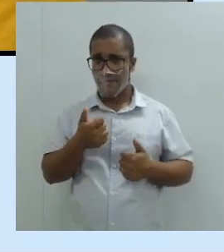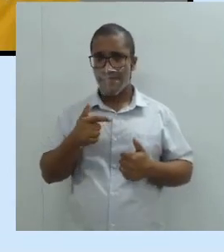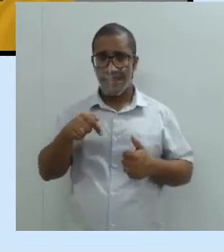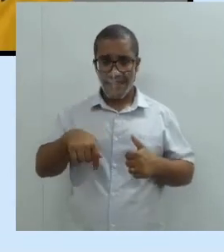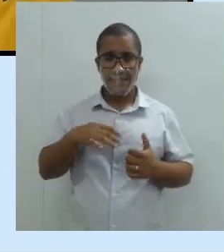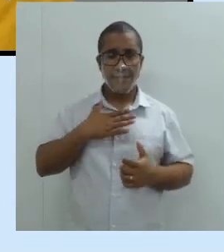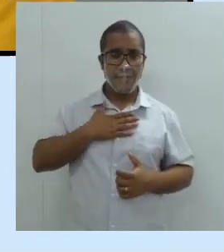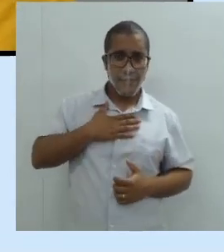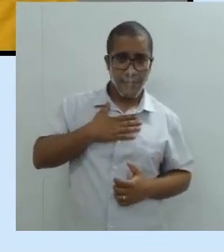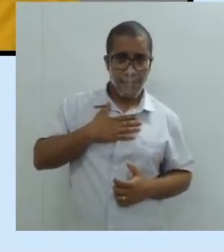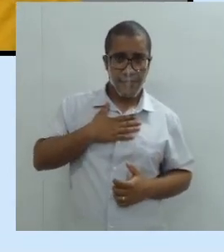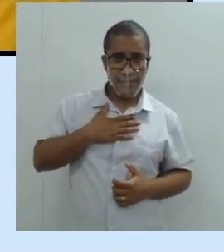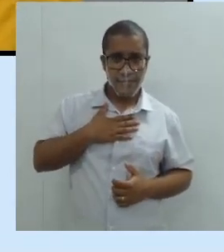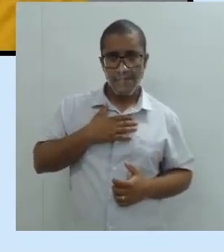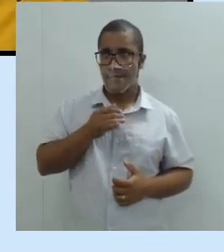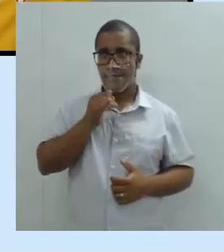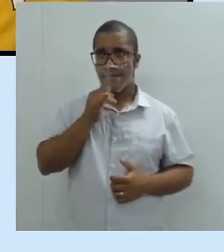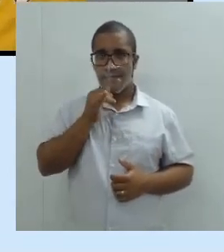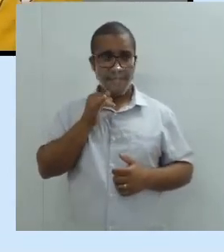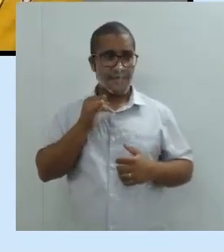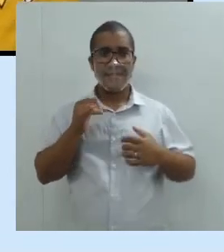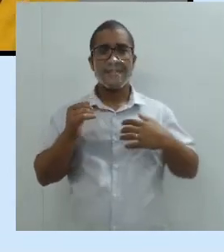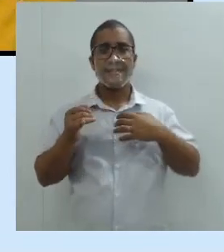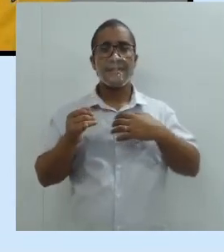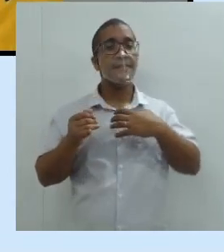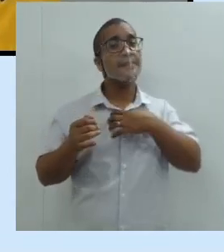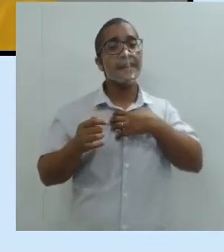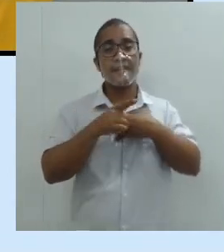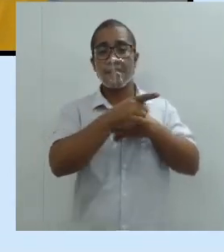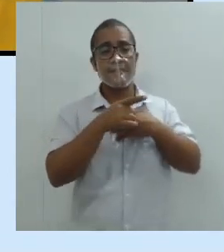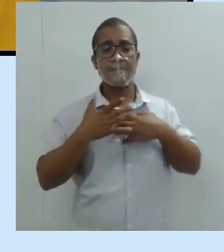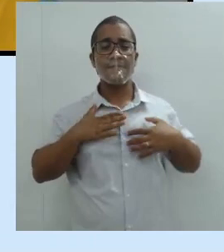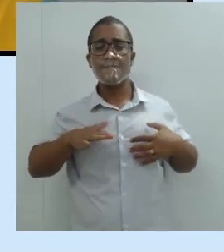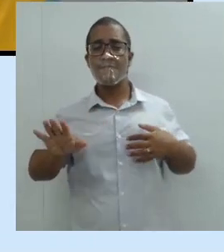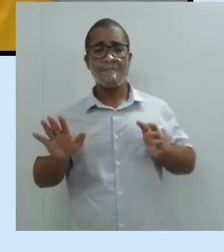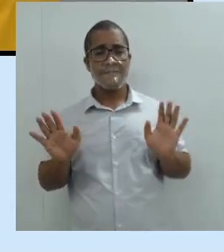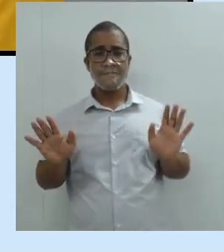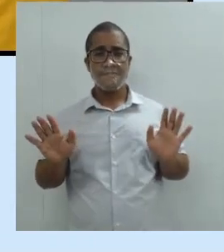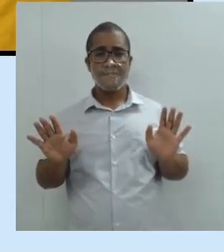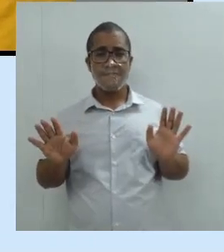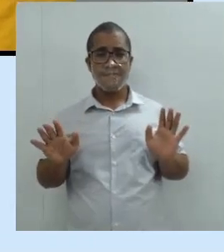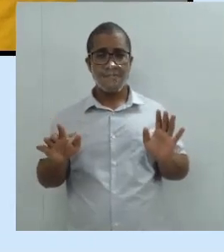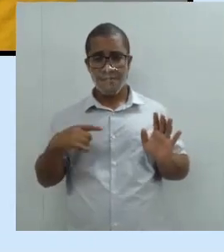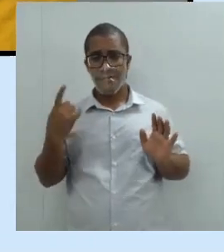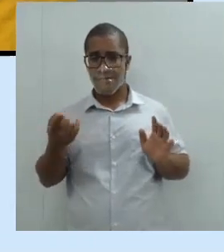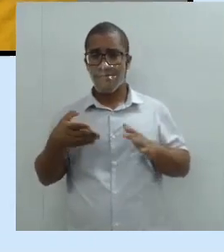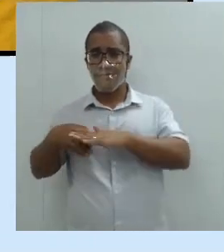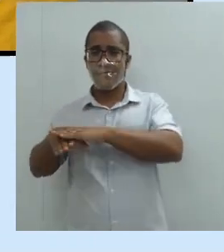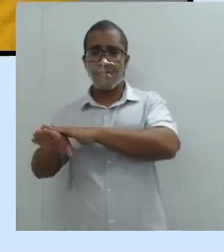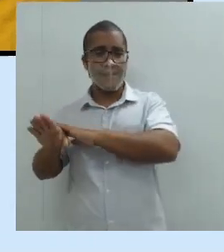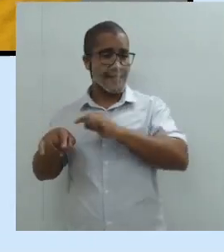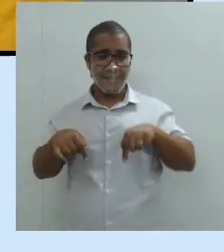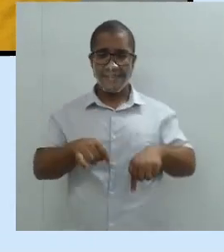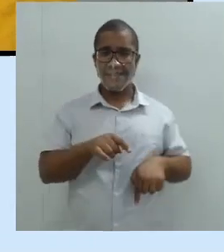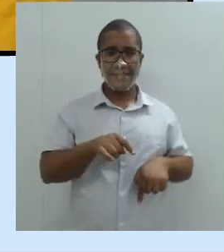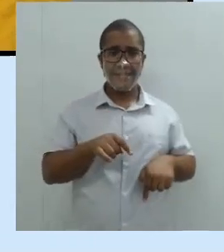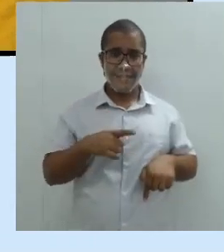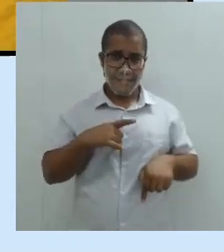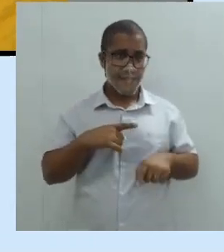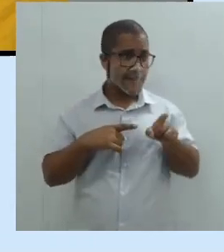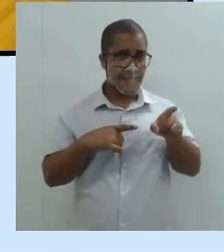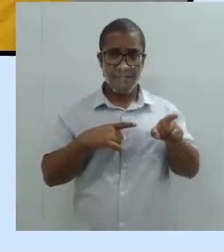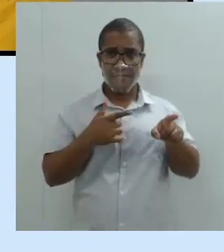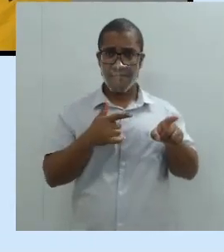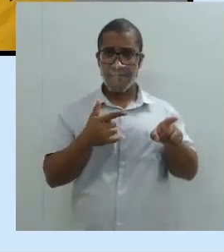gosta de uma coisa, sei lá, na Bahia a galera não gosta de uma determinada situação que nós temos. Então a gente